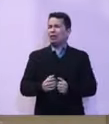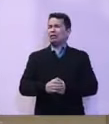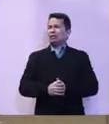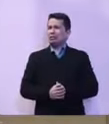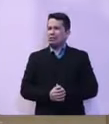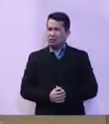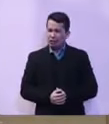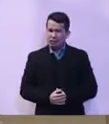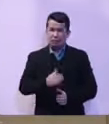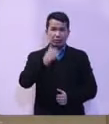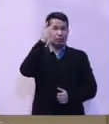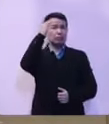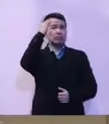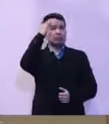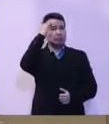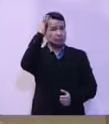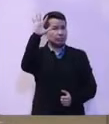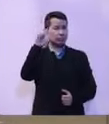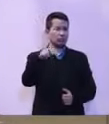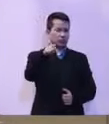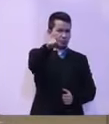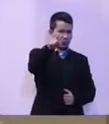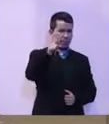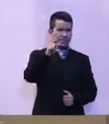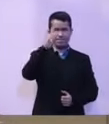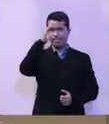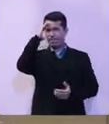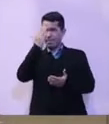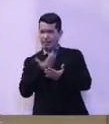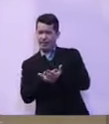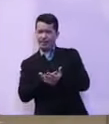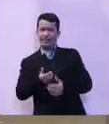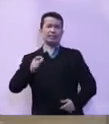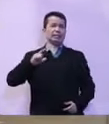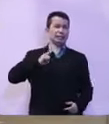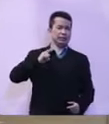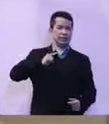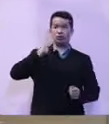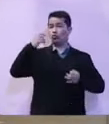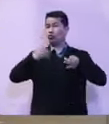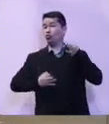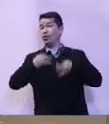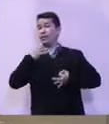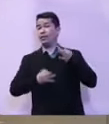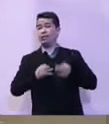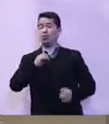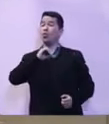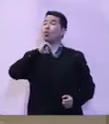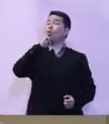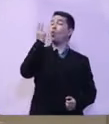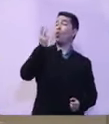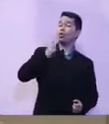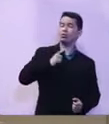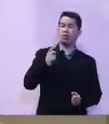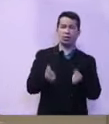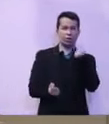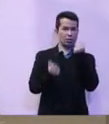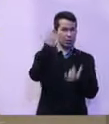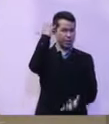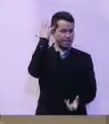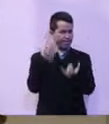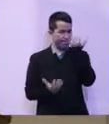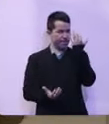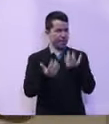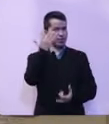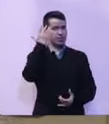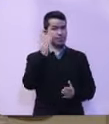não acreditasse até hoje que existe um julgamento e que existe um inferno. E sabe, uma outra coisa que às vezes